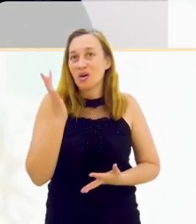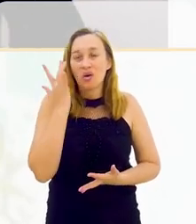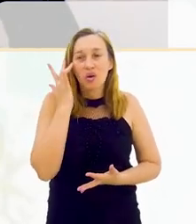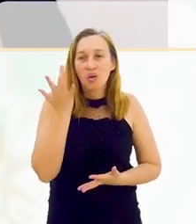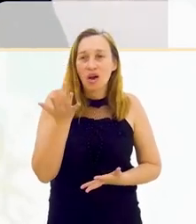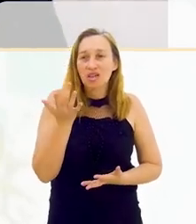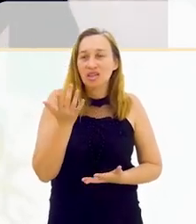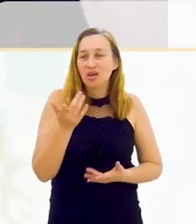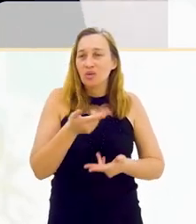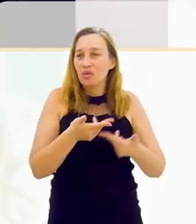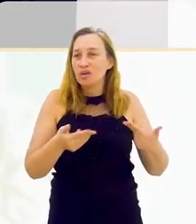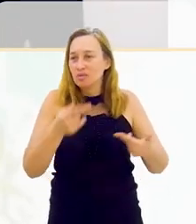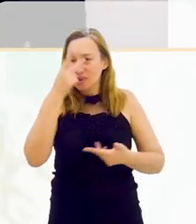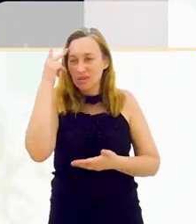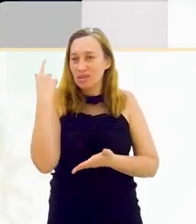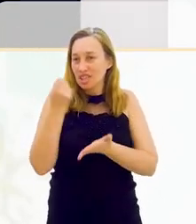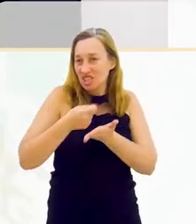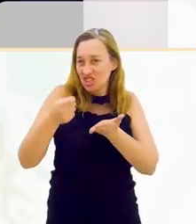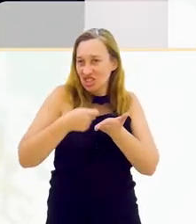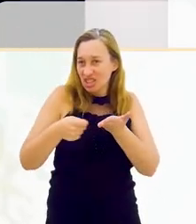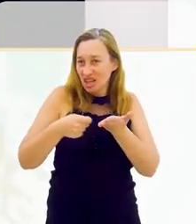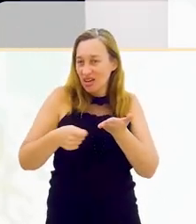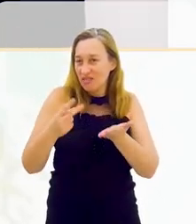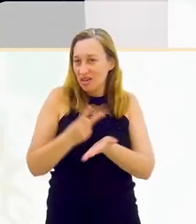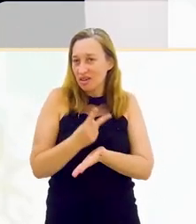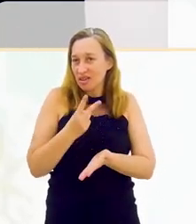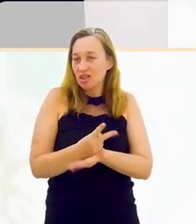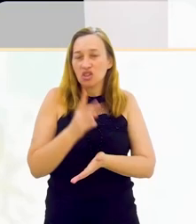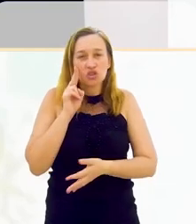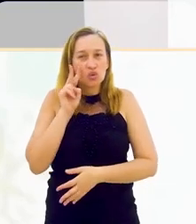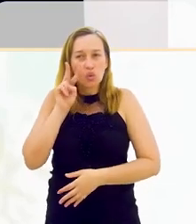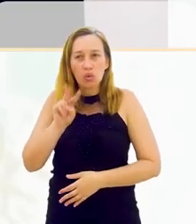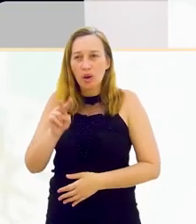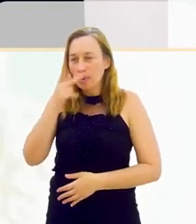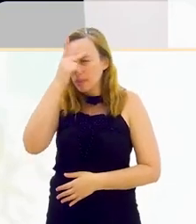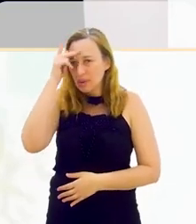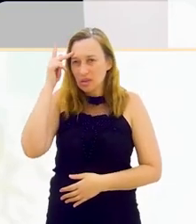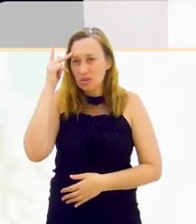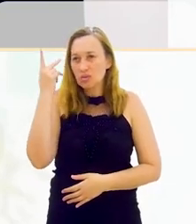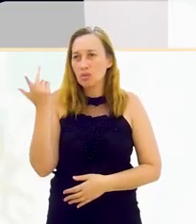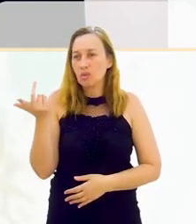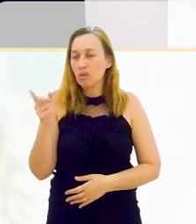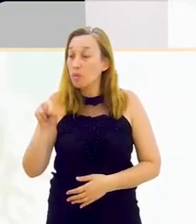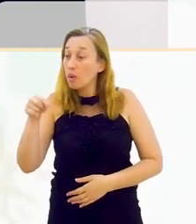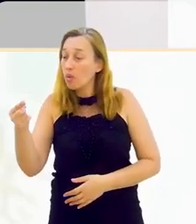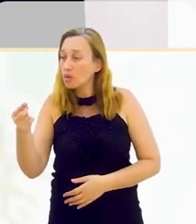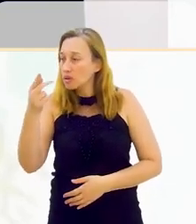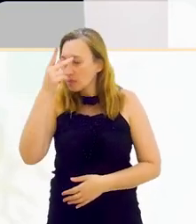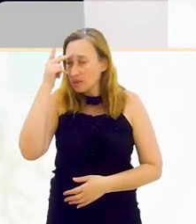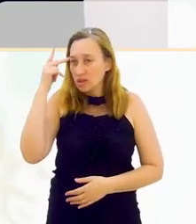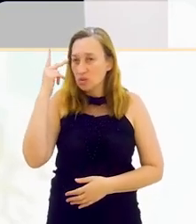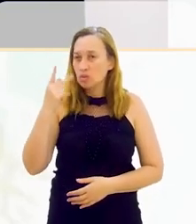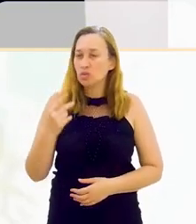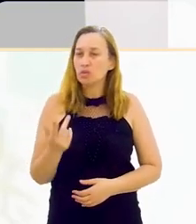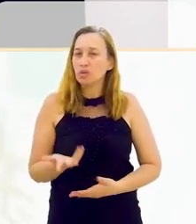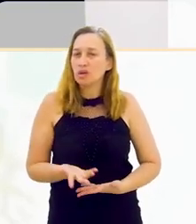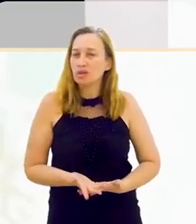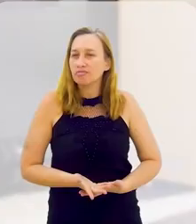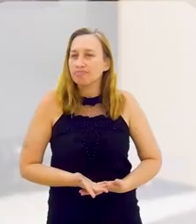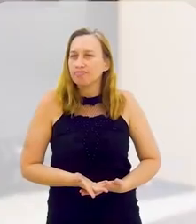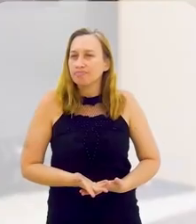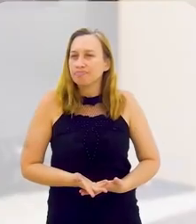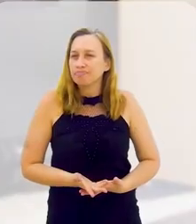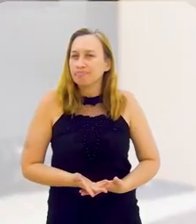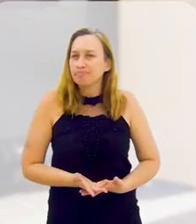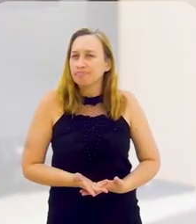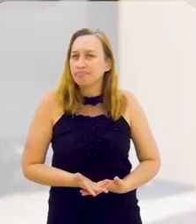Sei lá, eu acho que é coisa de quem escreve mesmo, de artista, de olhar para a pessoa, sabe, para outra pessoa